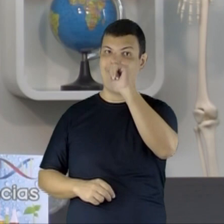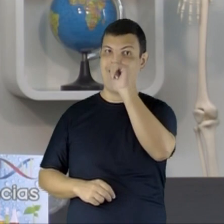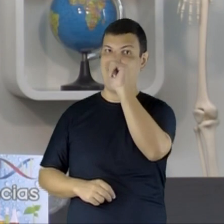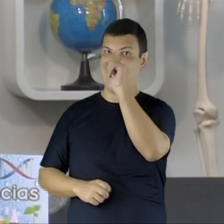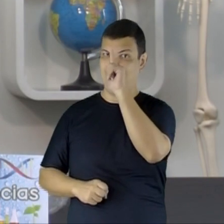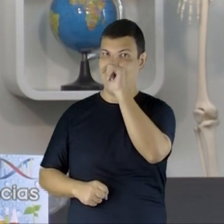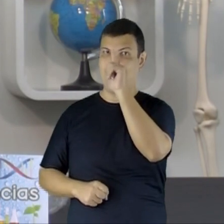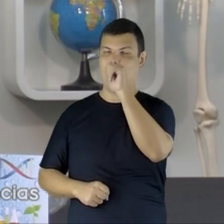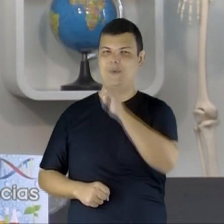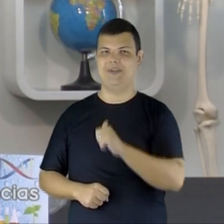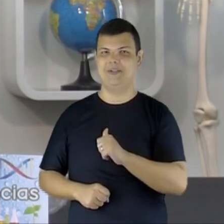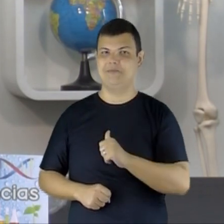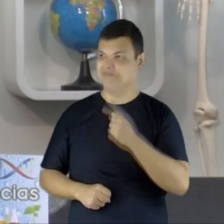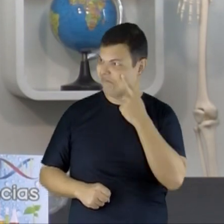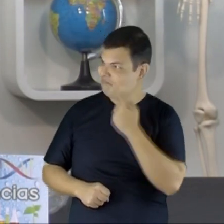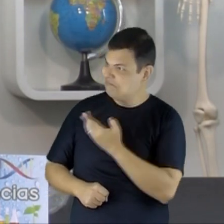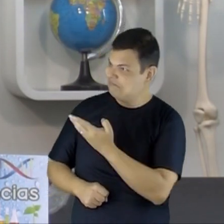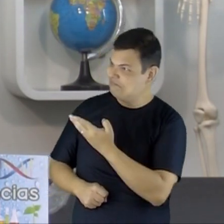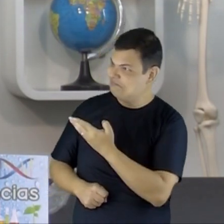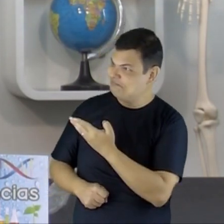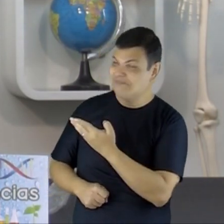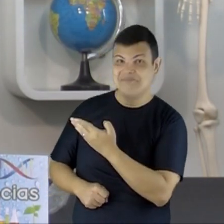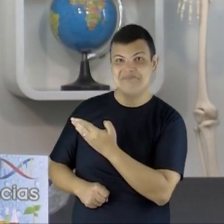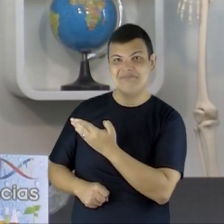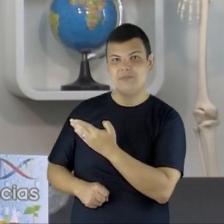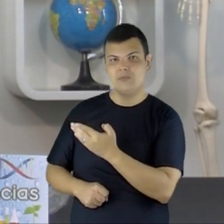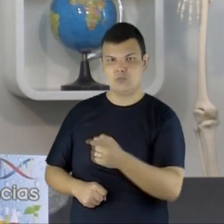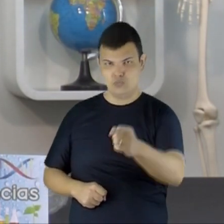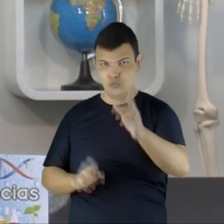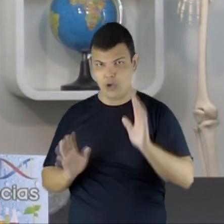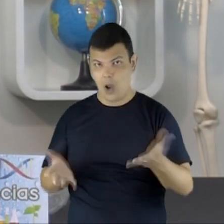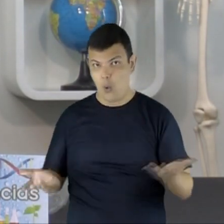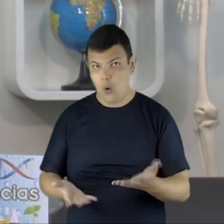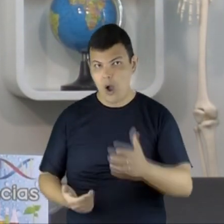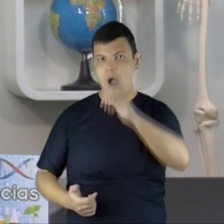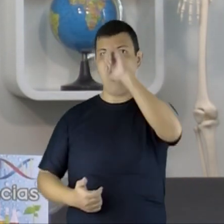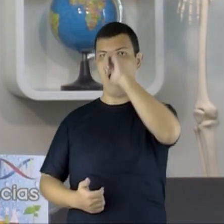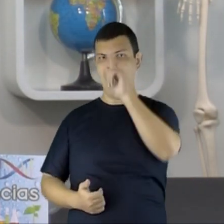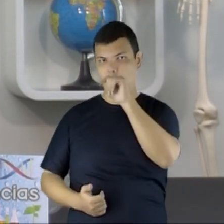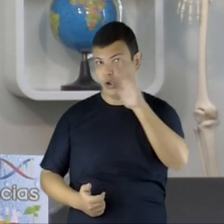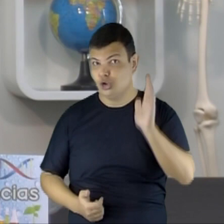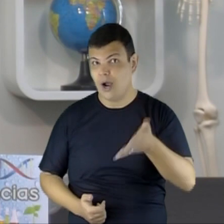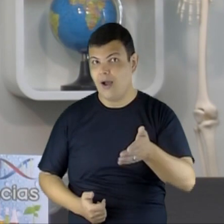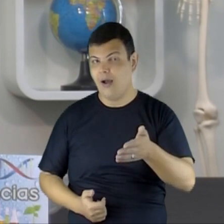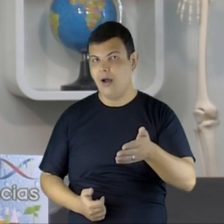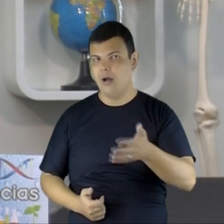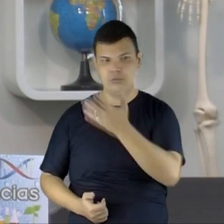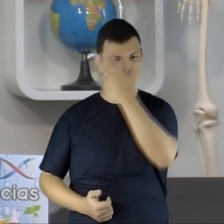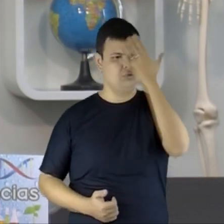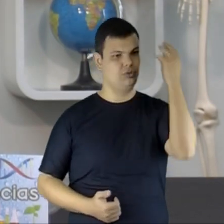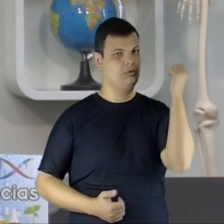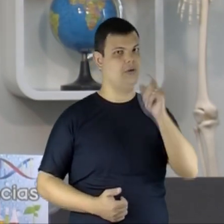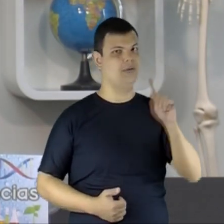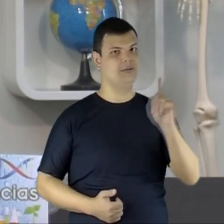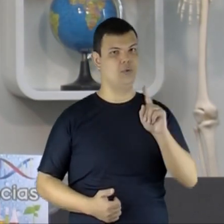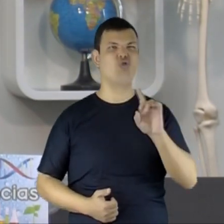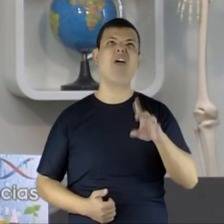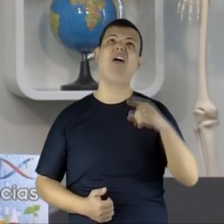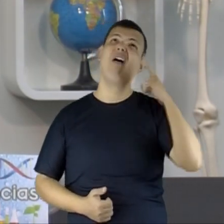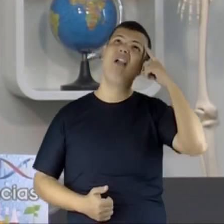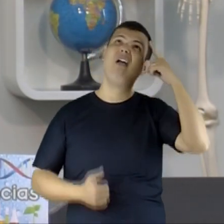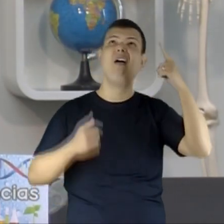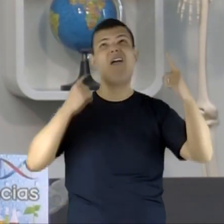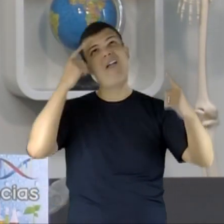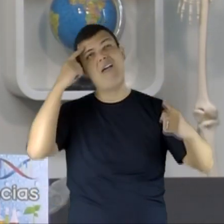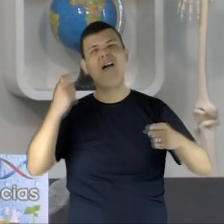até aqui a minha garrafinha para lembrar você. Você já tomou água hoje? Hein? Não se esqueça, não é tomar só quando tá com